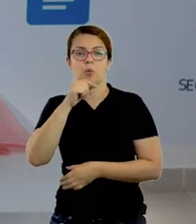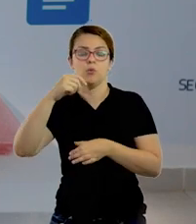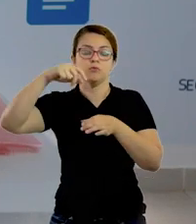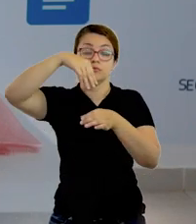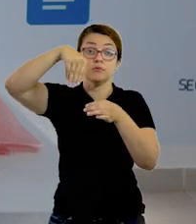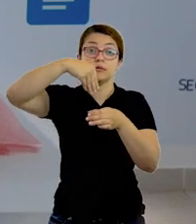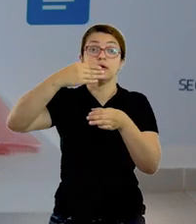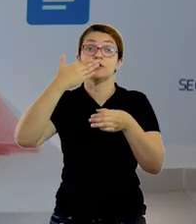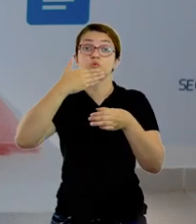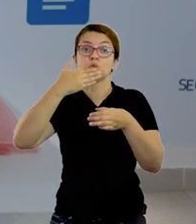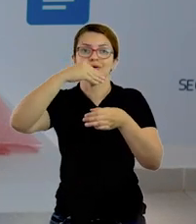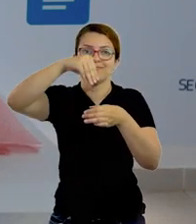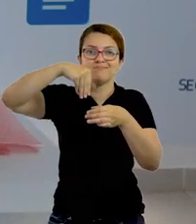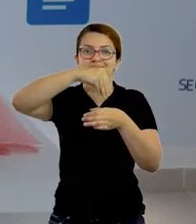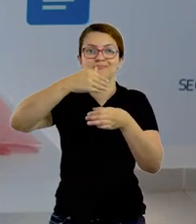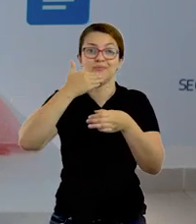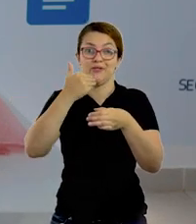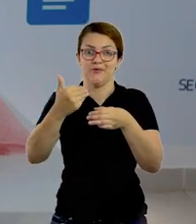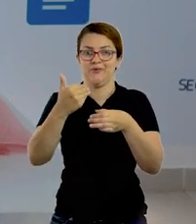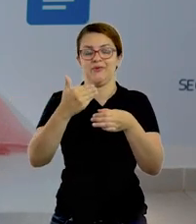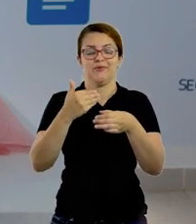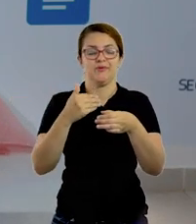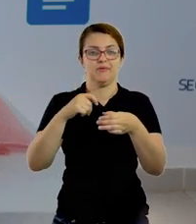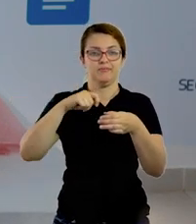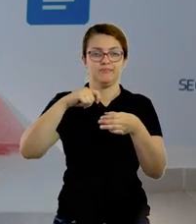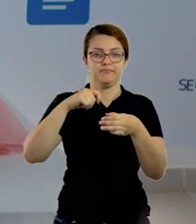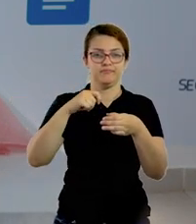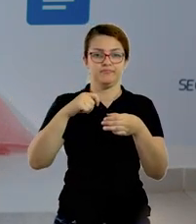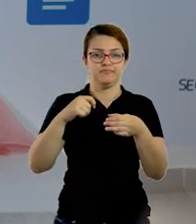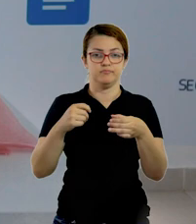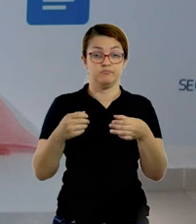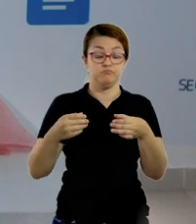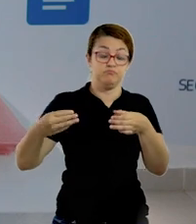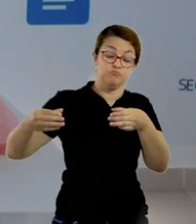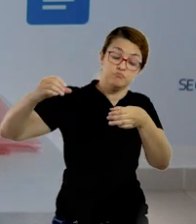fica até mais colorida. Então você coloca num potinho